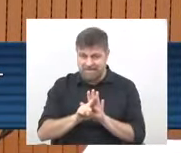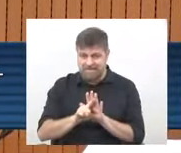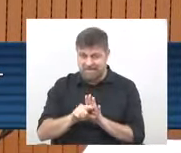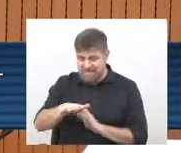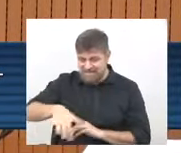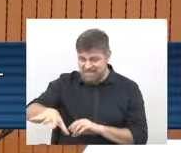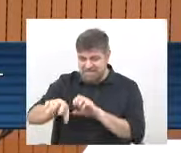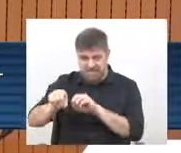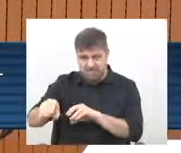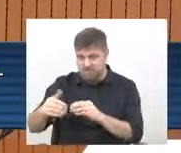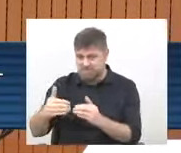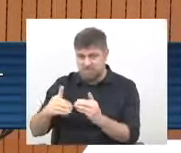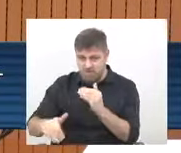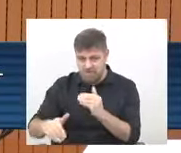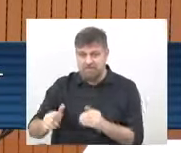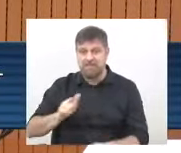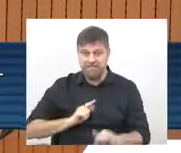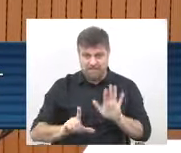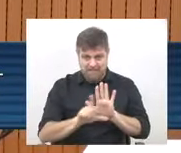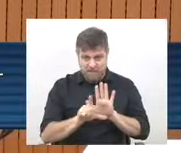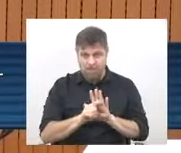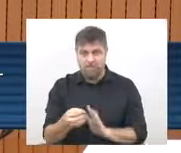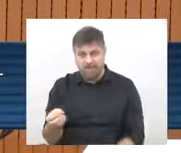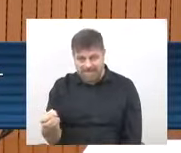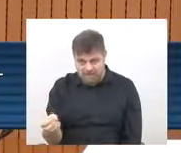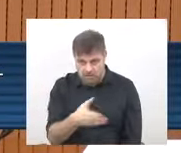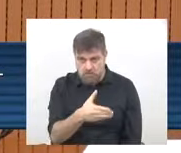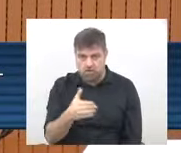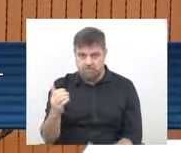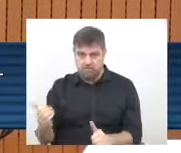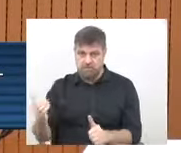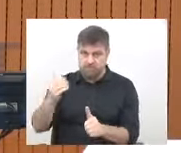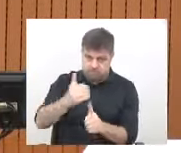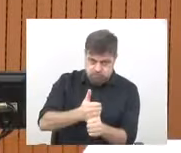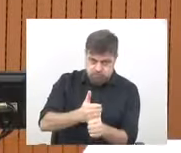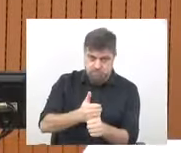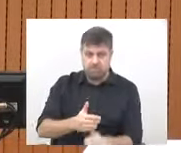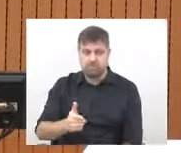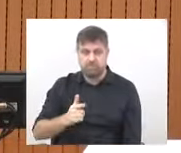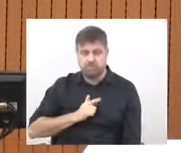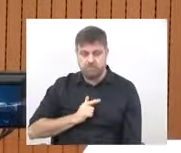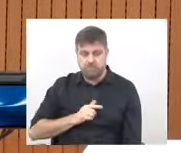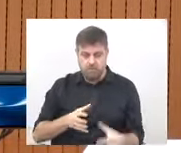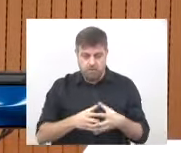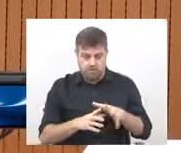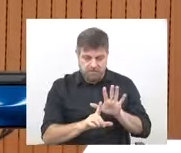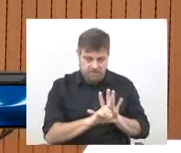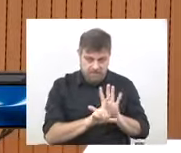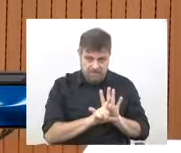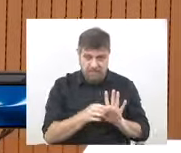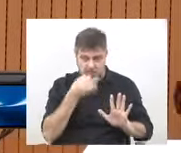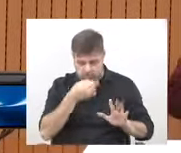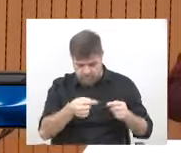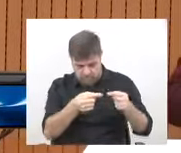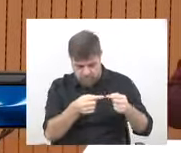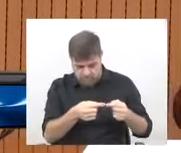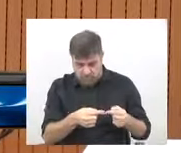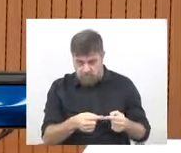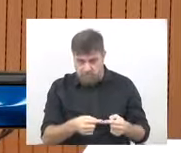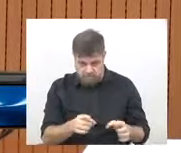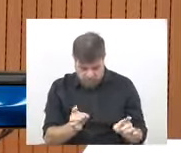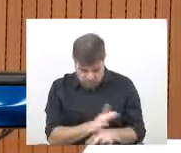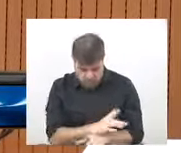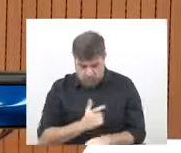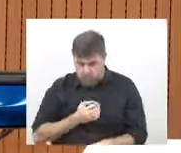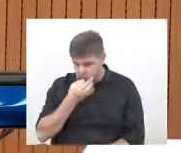no sistema municipal de ensino no município de Campinas. Parecer da Comissão de Constituição e Legalidade é favorável, com parecer